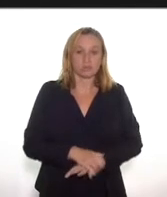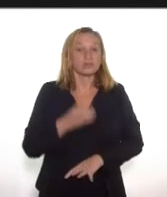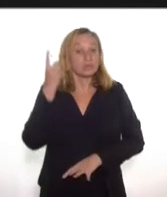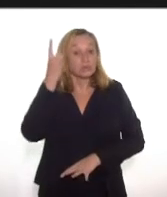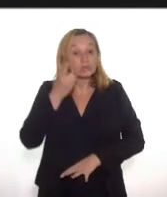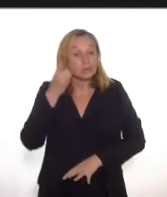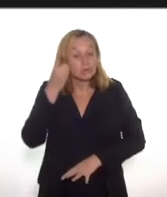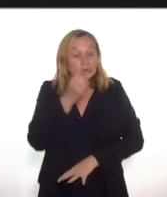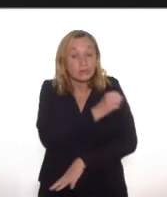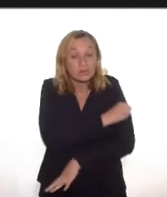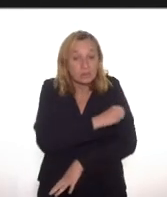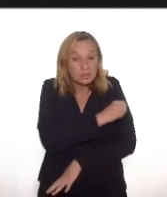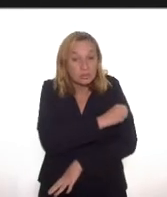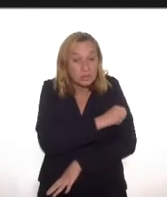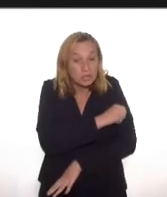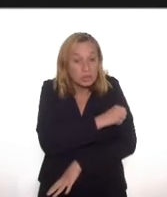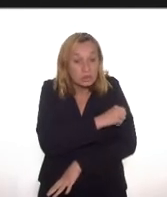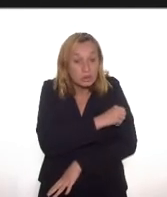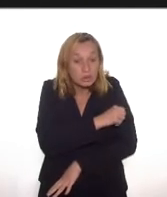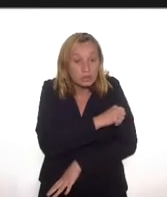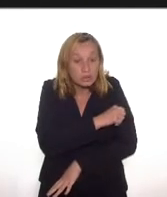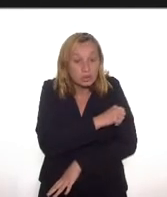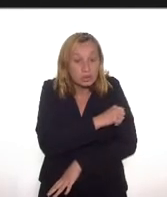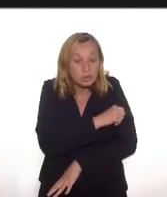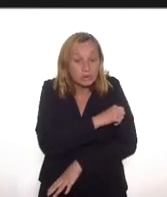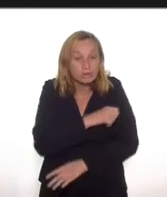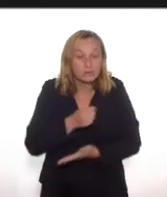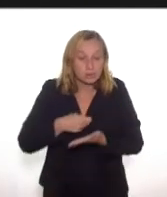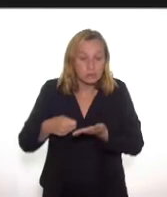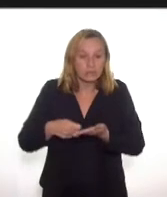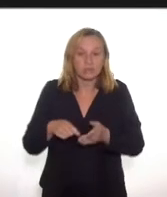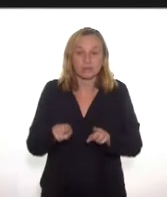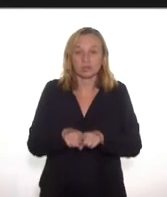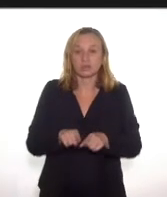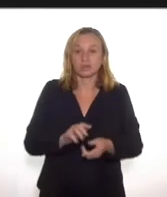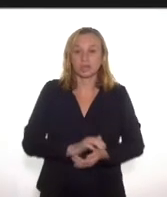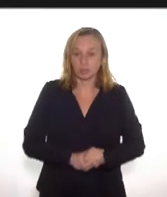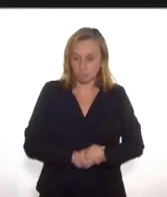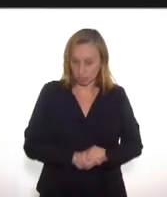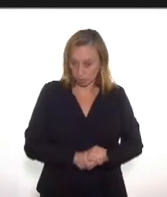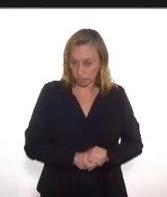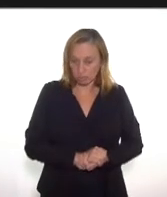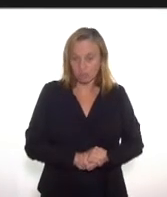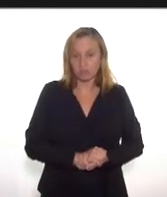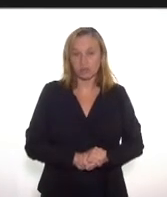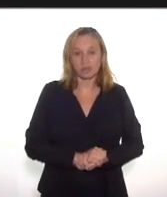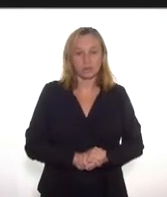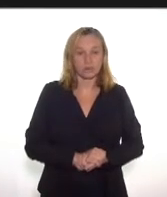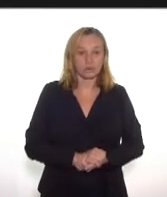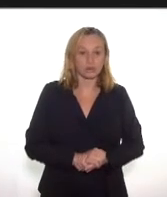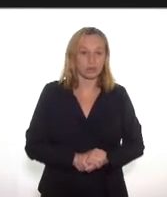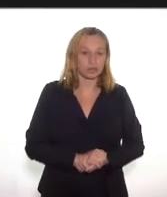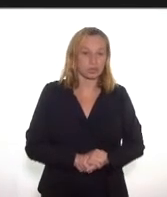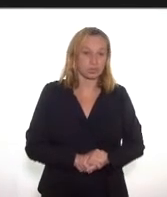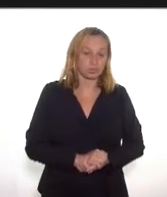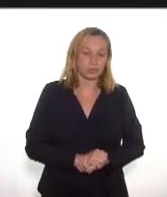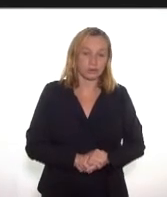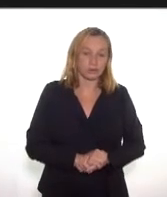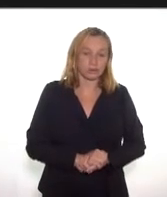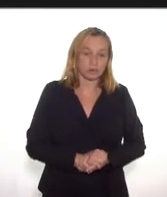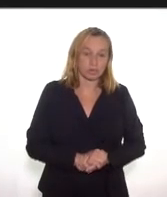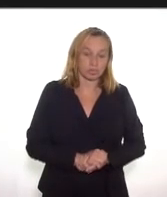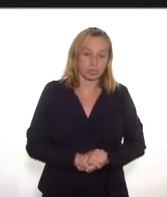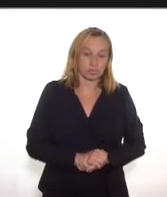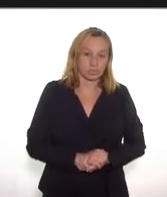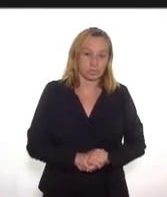enfermeira, antes... Escrever também, deputada enfermeira. Deputado Samuel. Um beijo, meu irmão. Tudo de bom